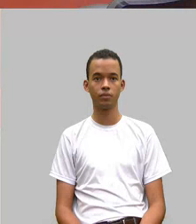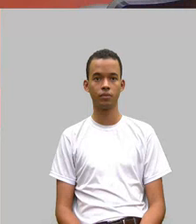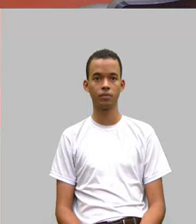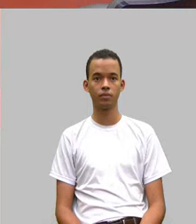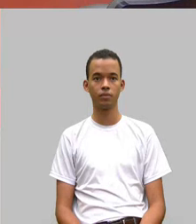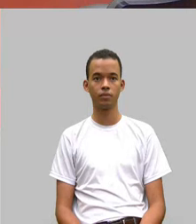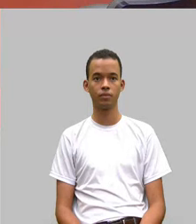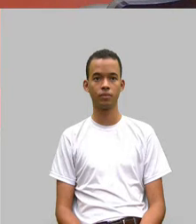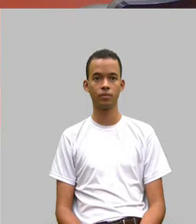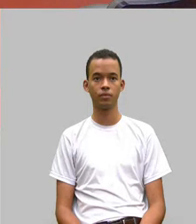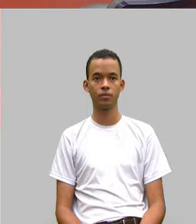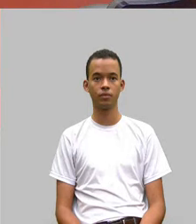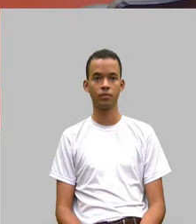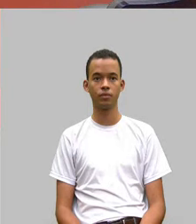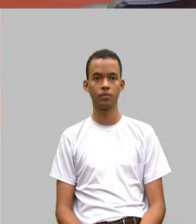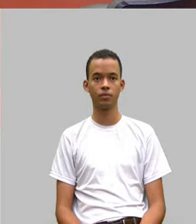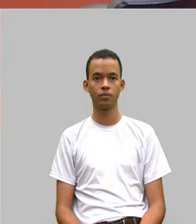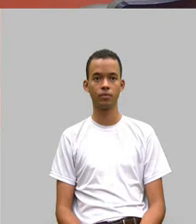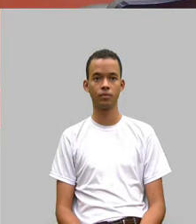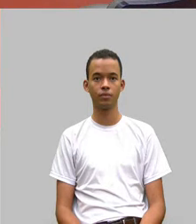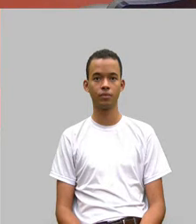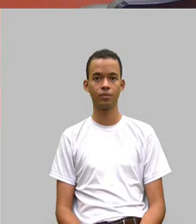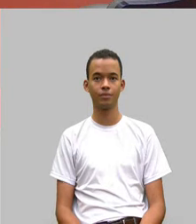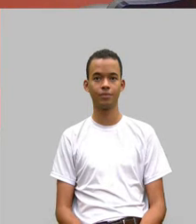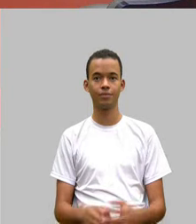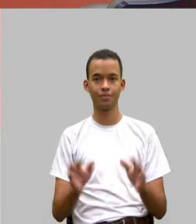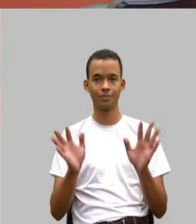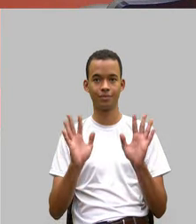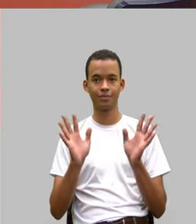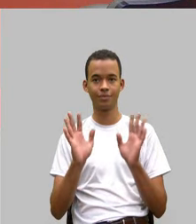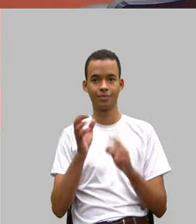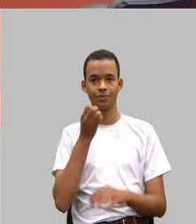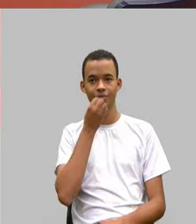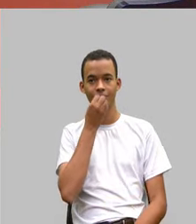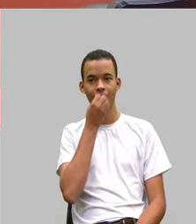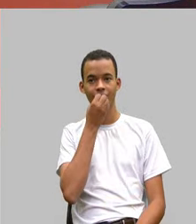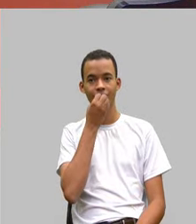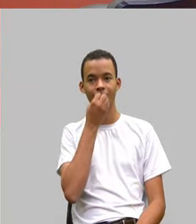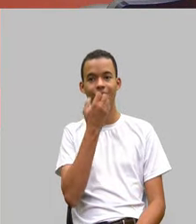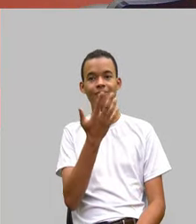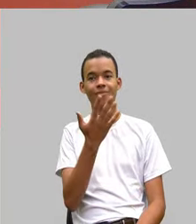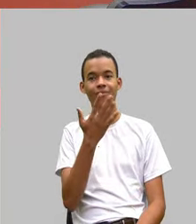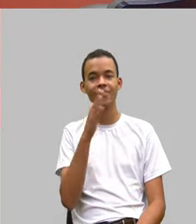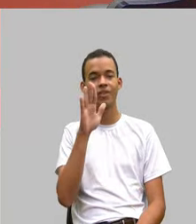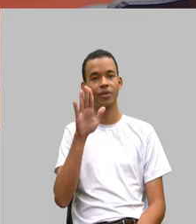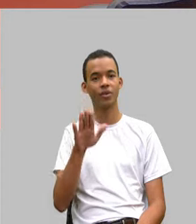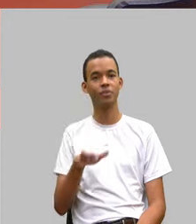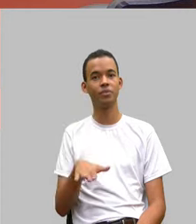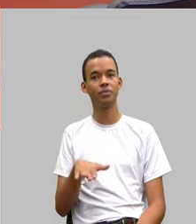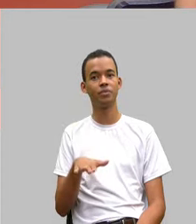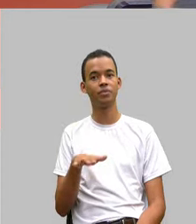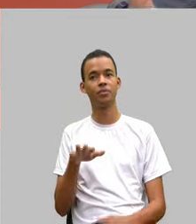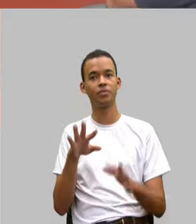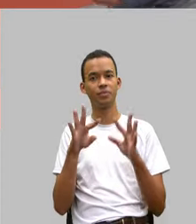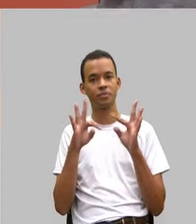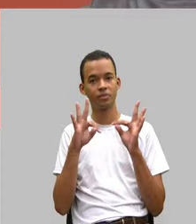Olá boa eh eu acho que é boa tarde já né boa tarde a todos eh